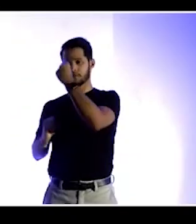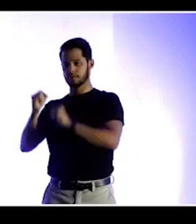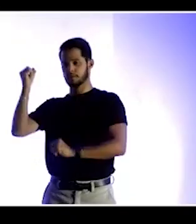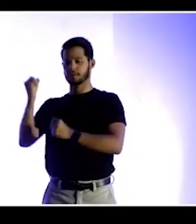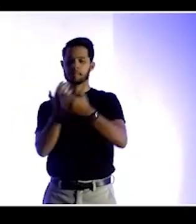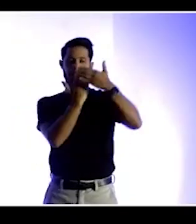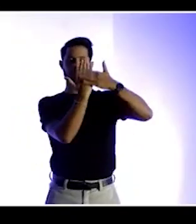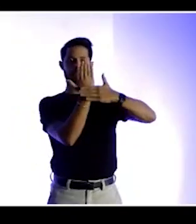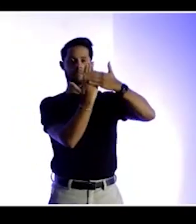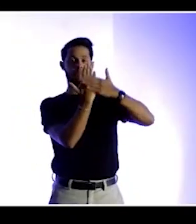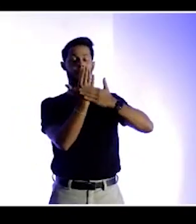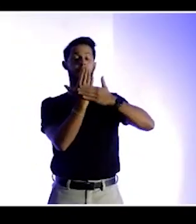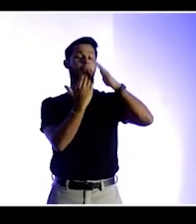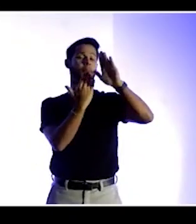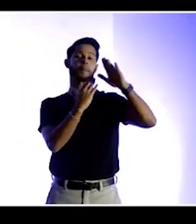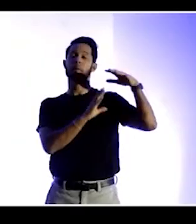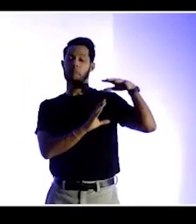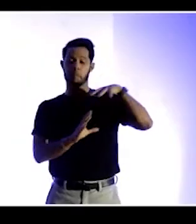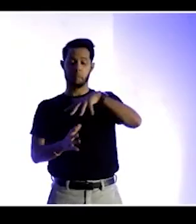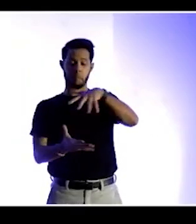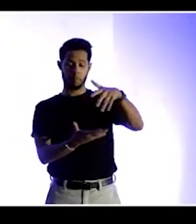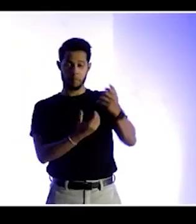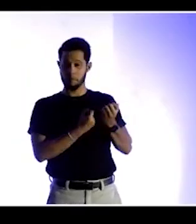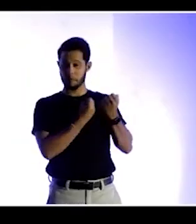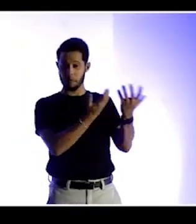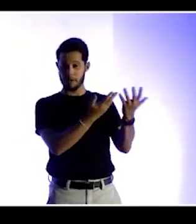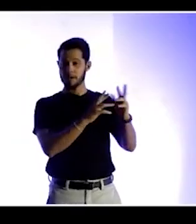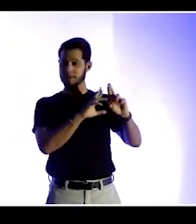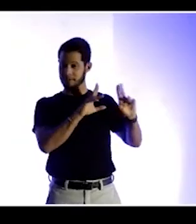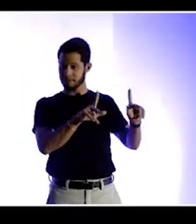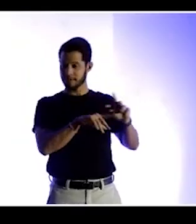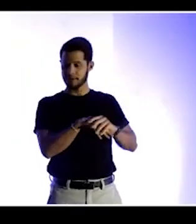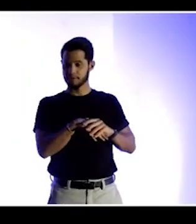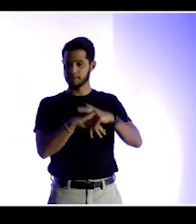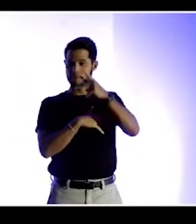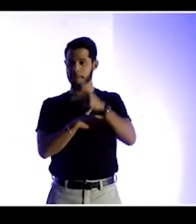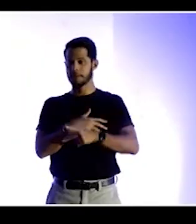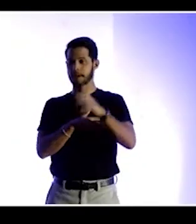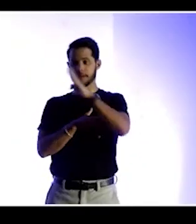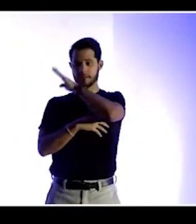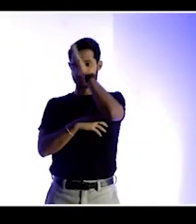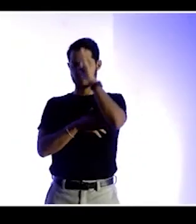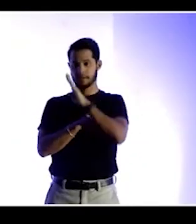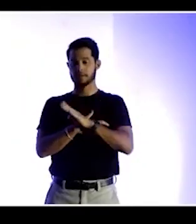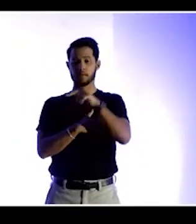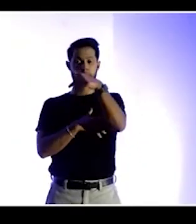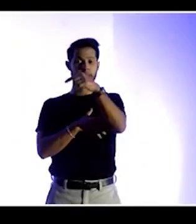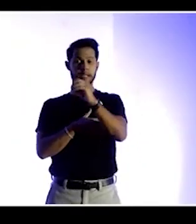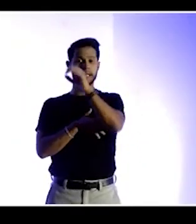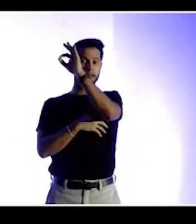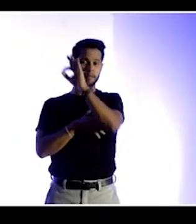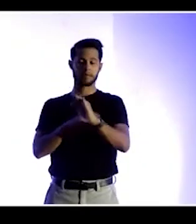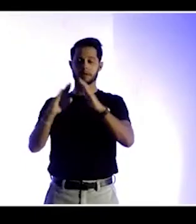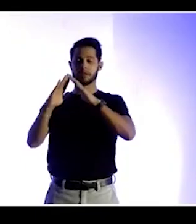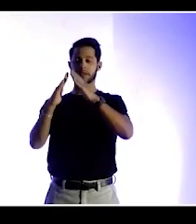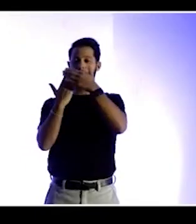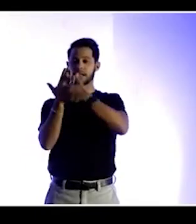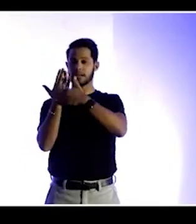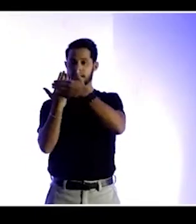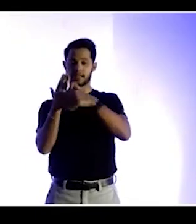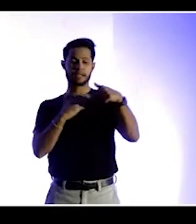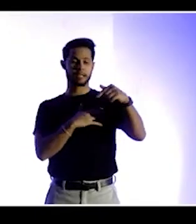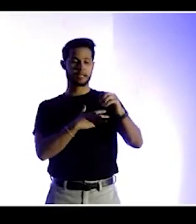Diferente do resto do mundo. Então, aqui no Brasil, como eu mostrei, 70% em telhado, 30% em usina de grande porte. O resto do